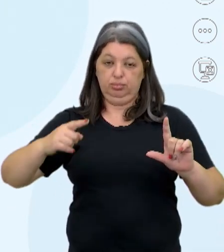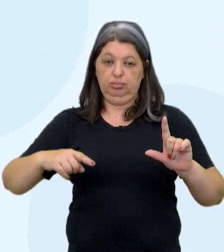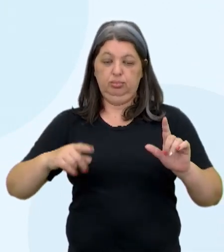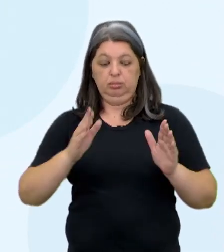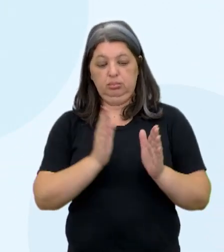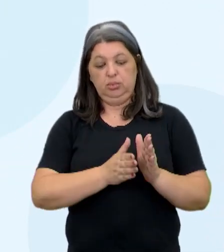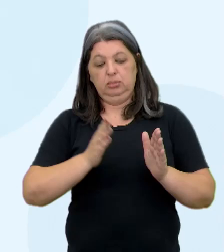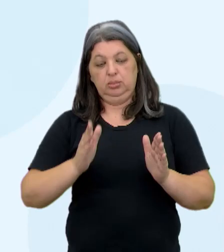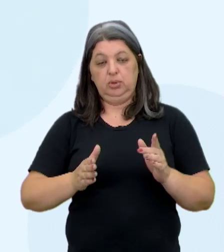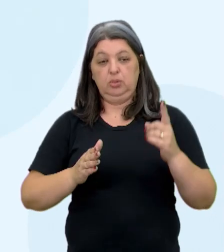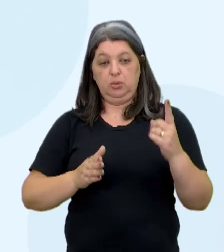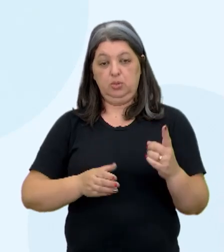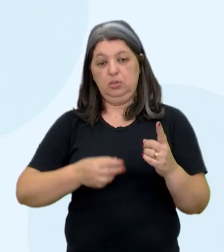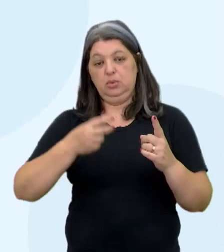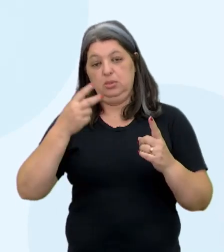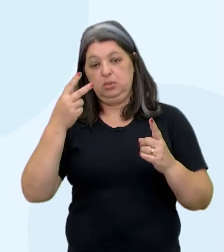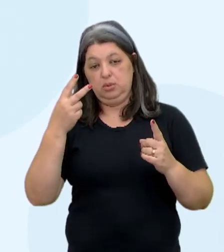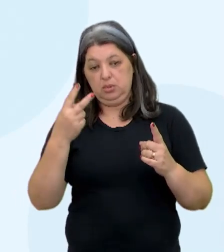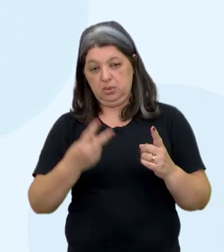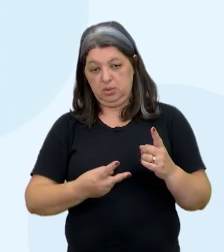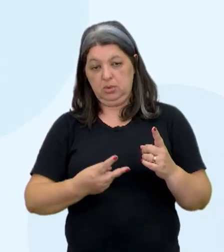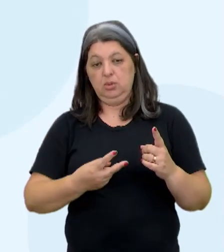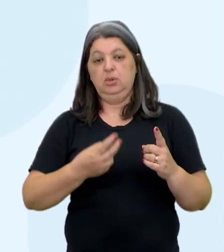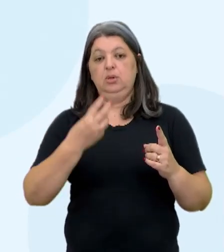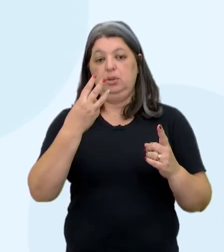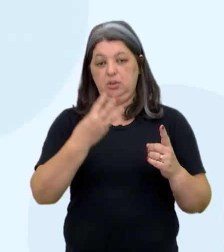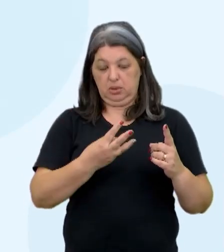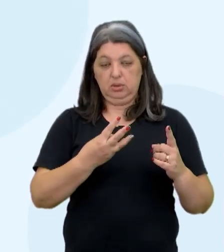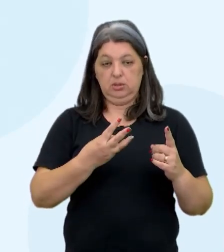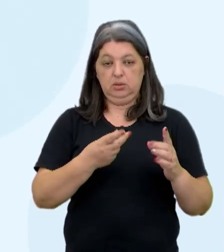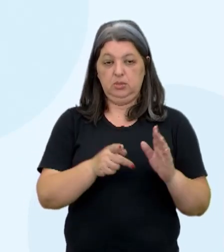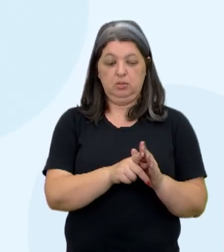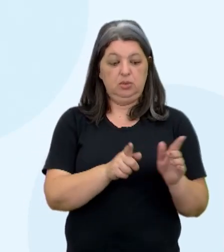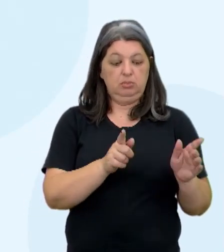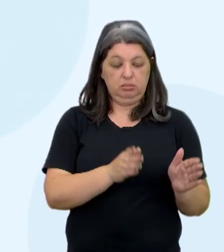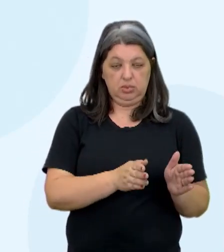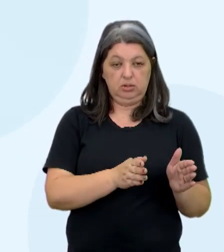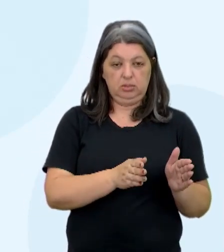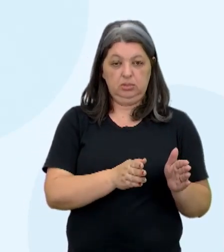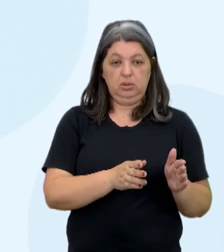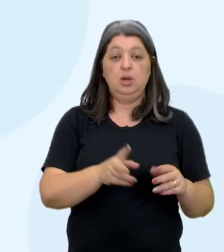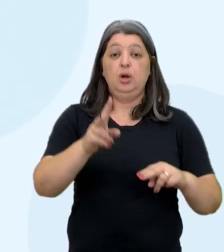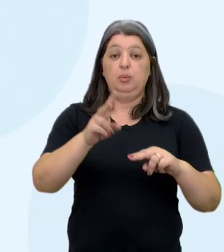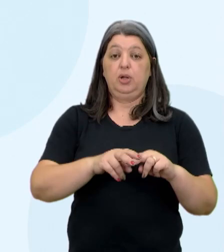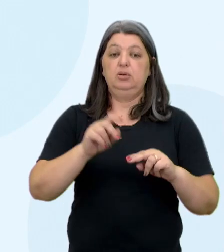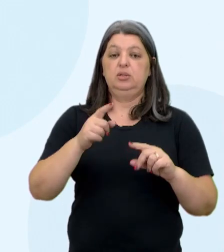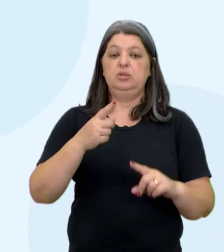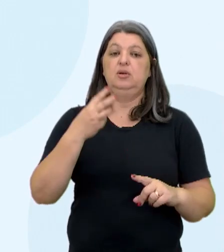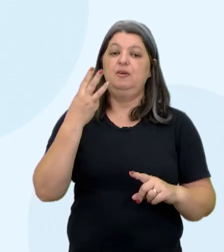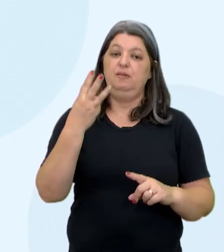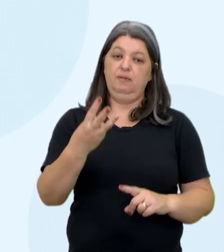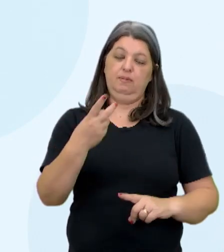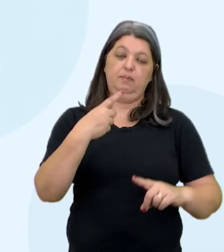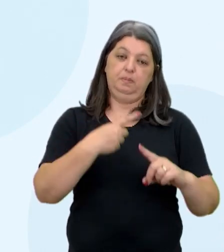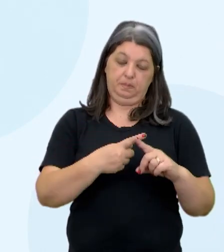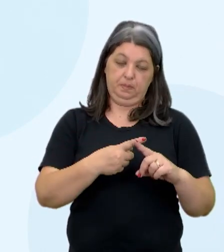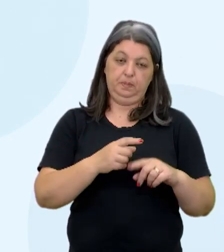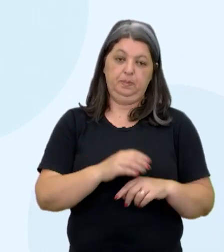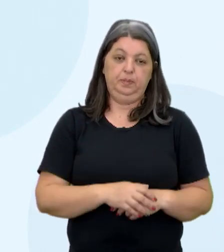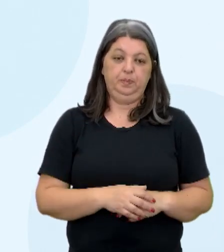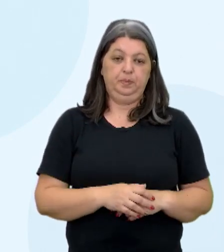3 pedaços, ó. 1, 2, 3, tá bom? Por isso que ela tá vezes 3. Tá. E o